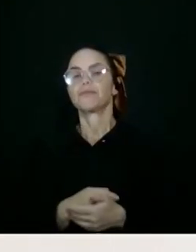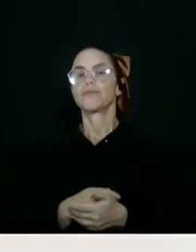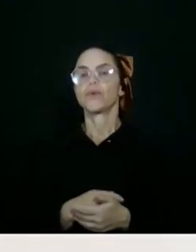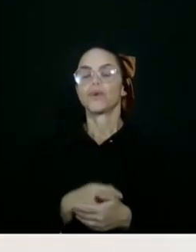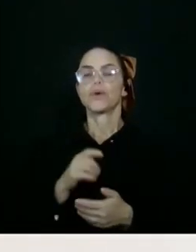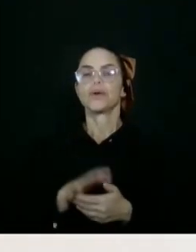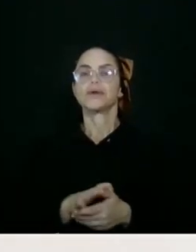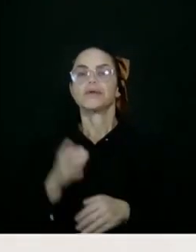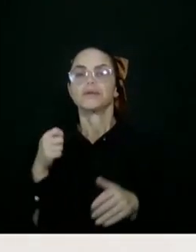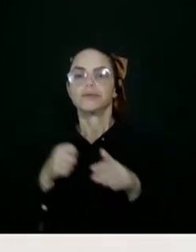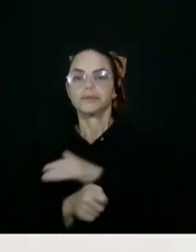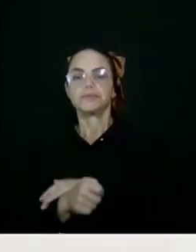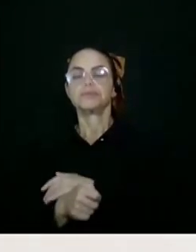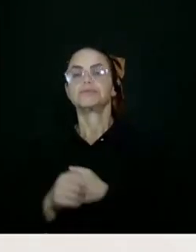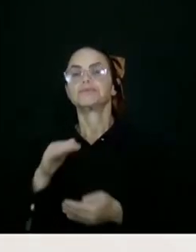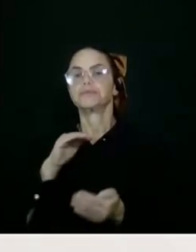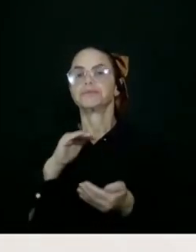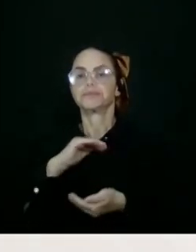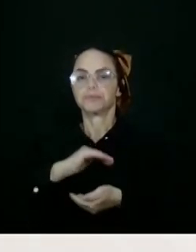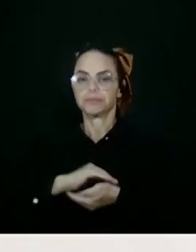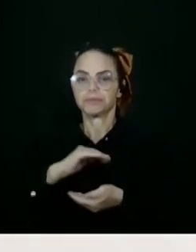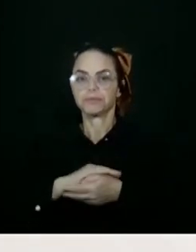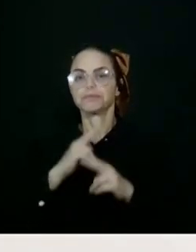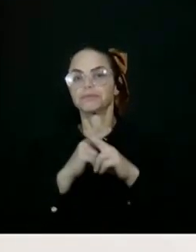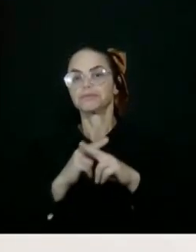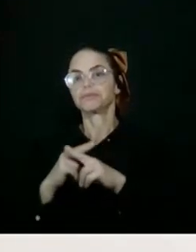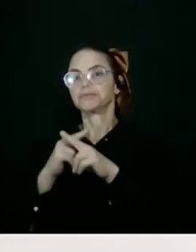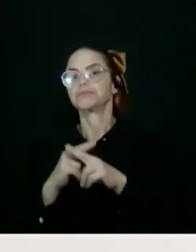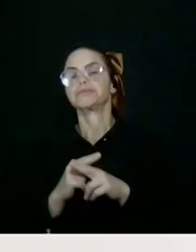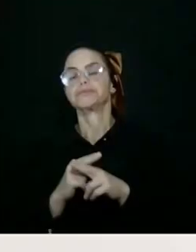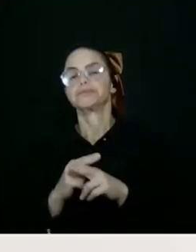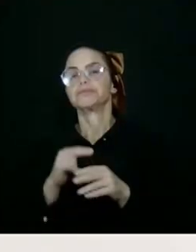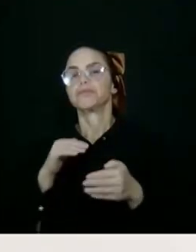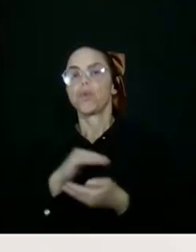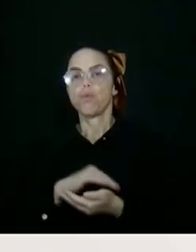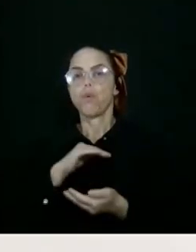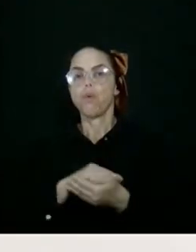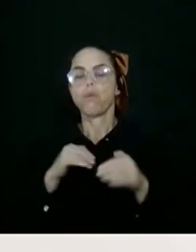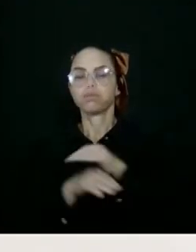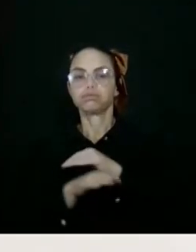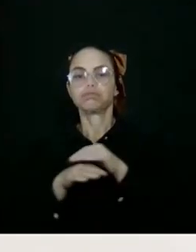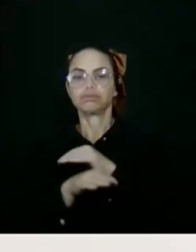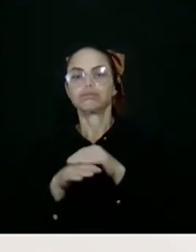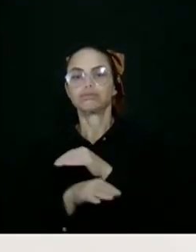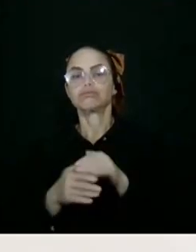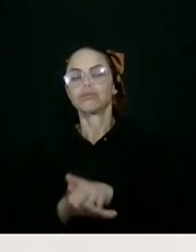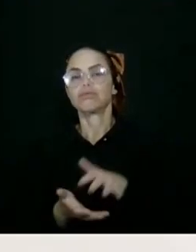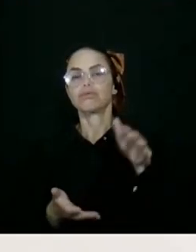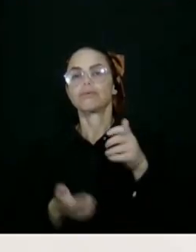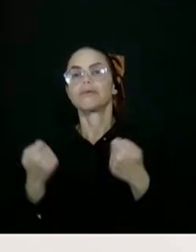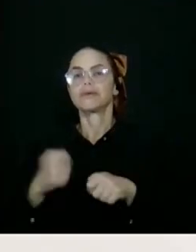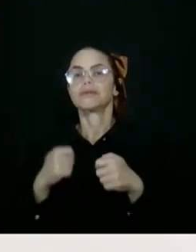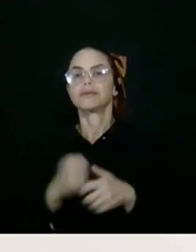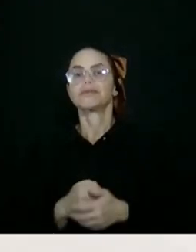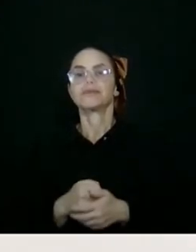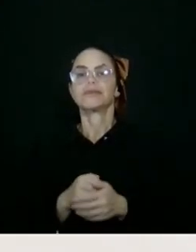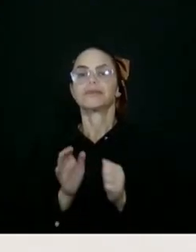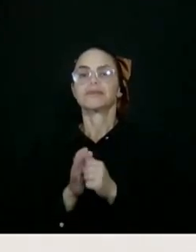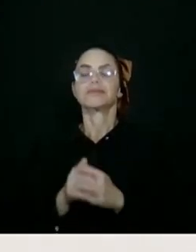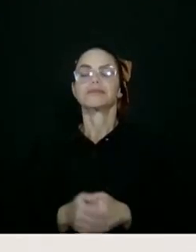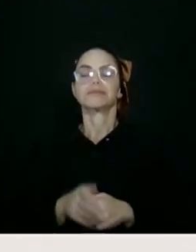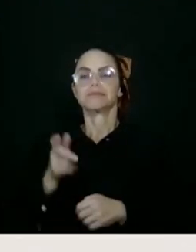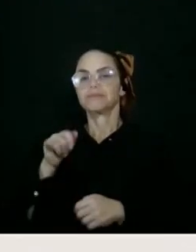em poupança, deixar esse dinheiro e ir juntando ele ali para uma hora que precisar, ele tá ali, ainda aproveita,